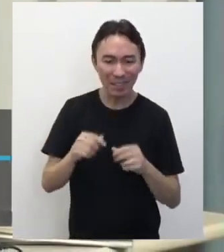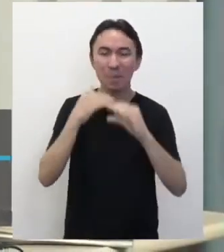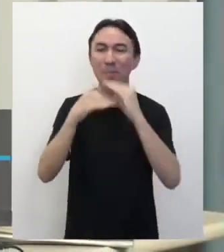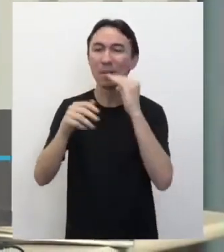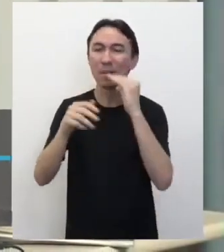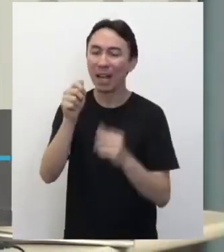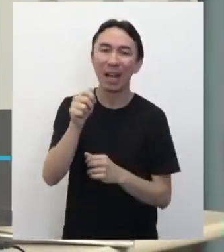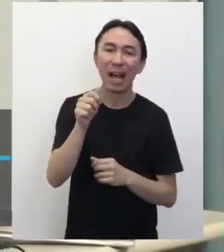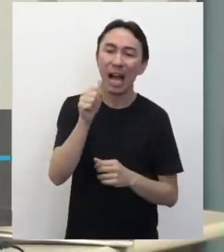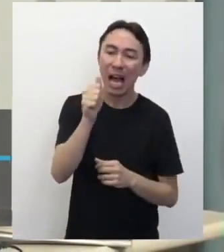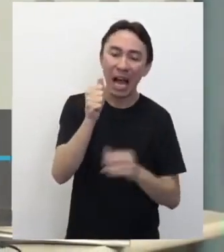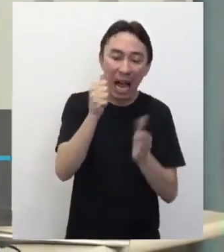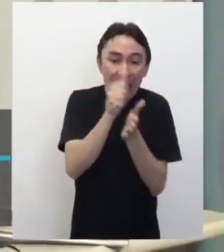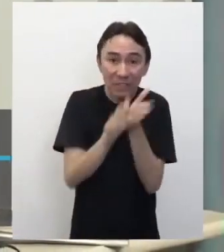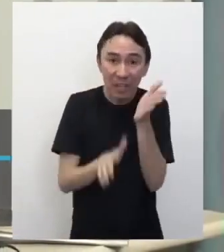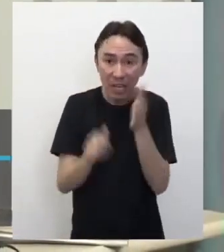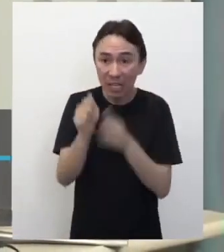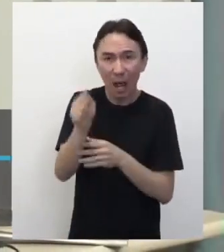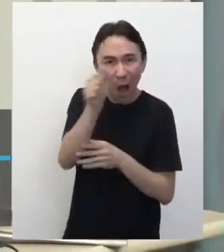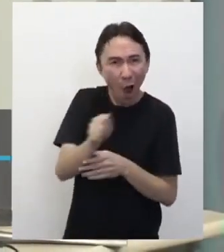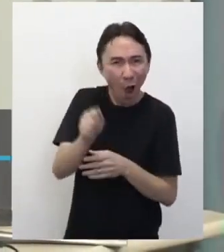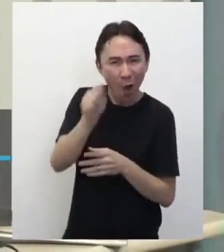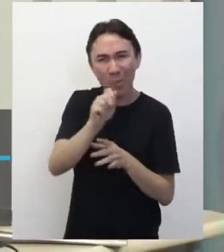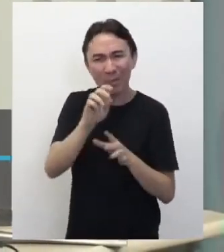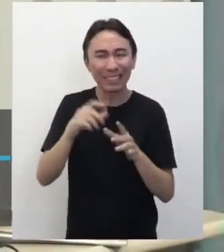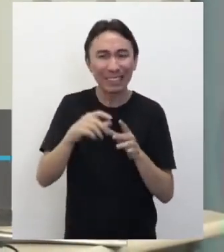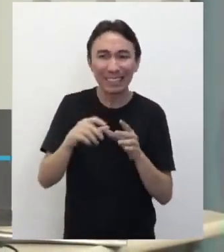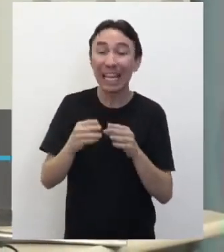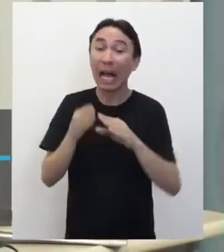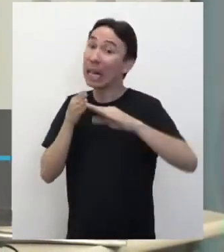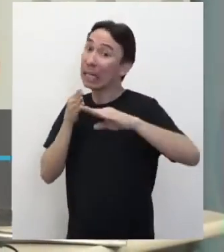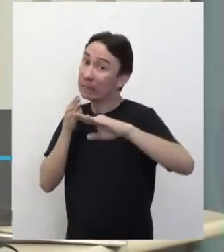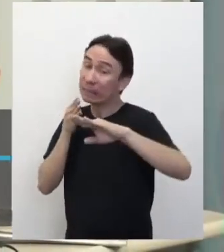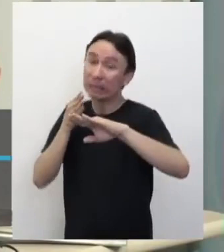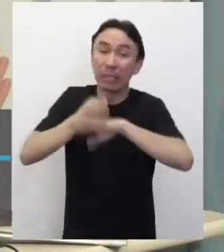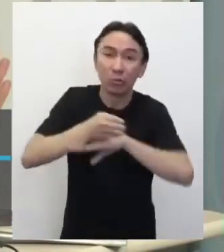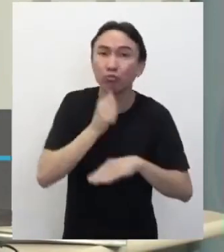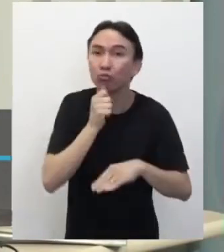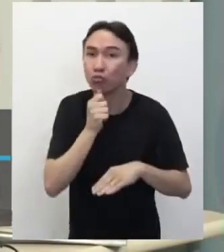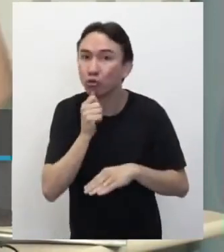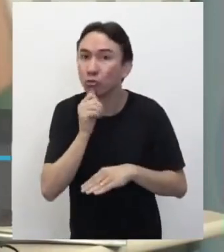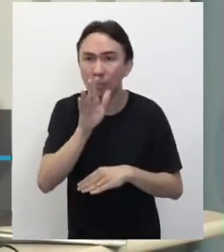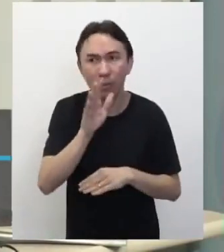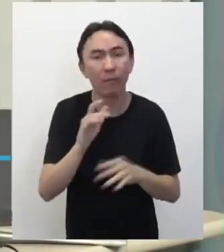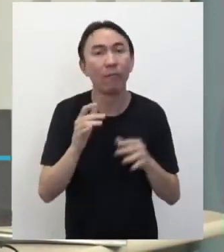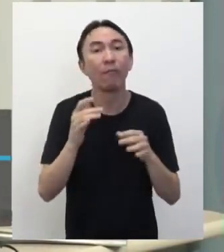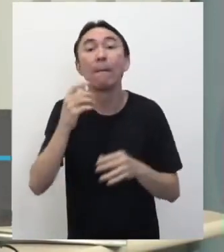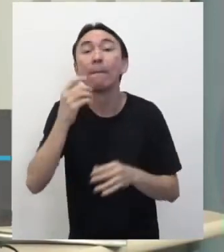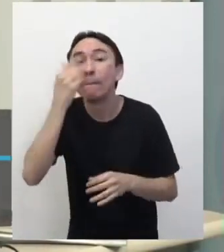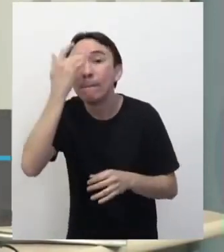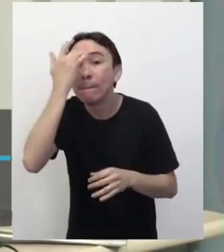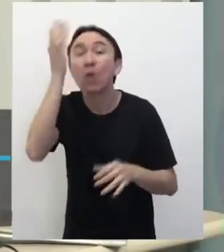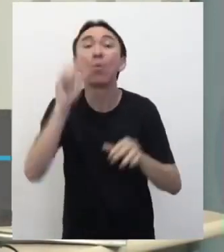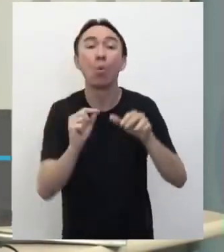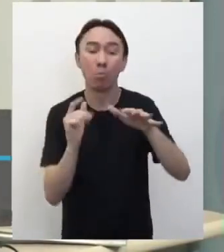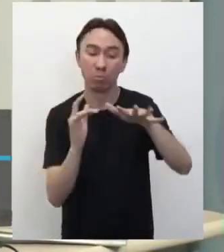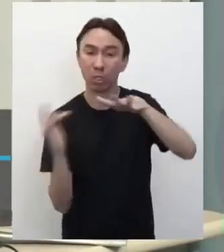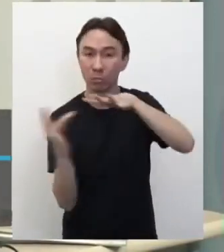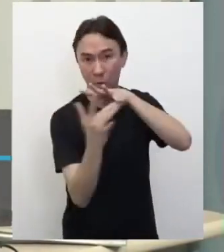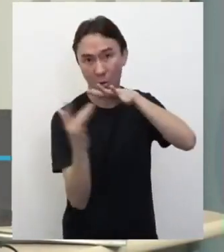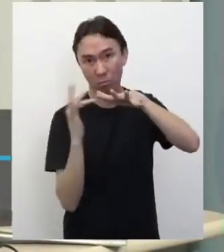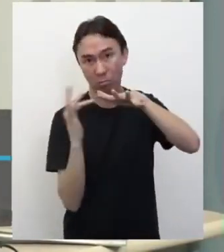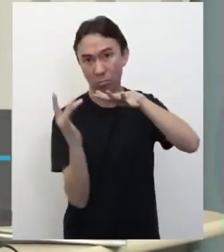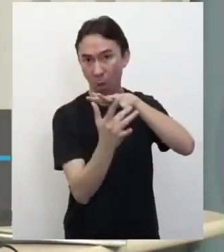atividades, a gente ainda não conseguiu ter acesso. Não. Então, às vezes, na rede mais social, fácil pela rede é mais social, fácil. Mas eu vou pedir para abrir o chat e vou perguntar